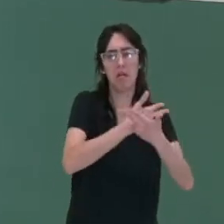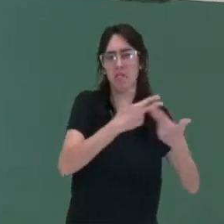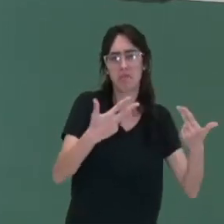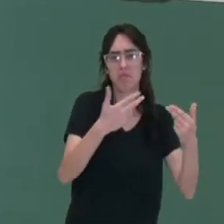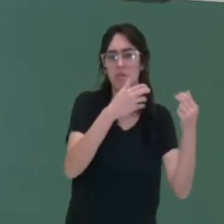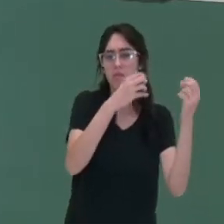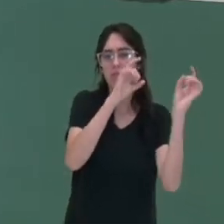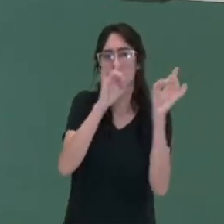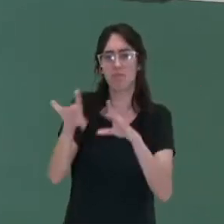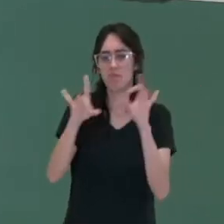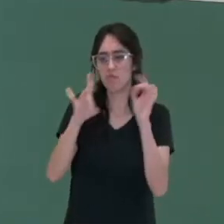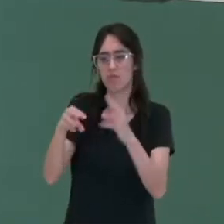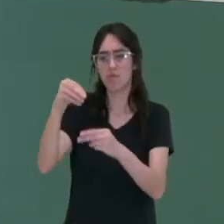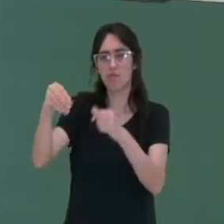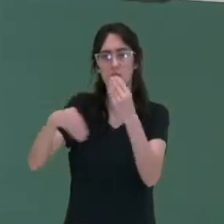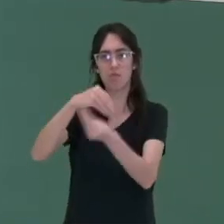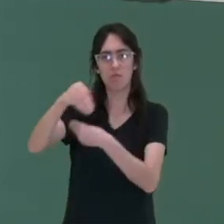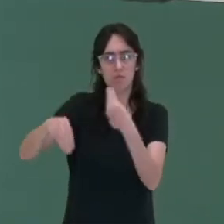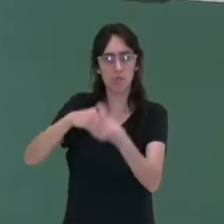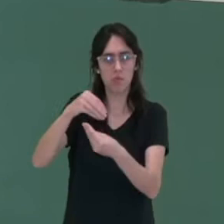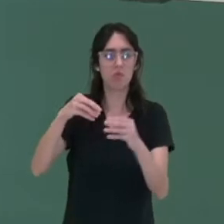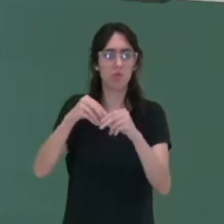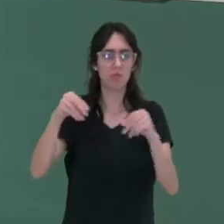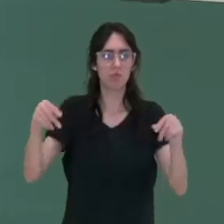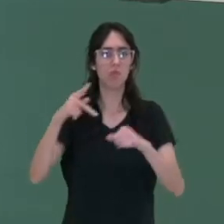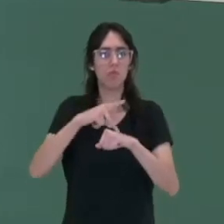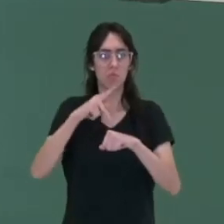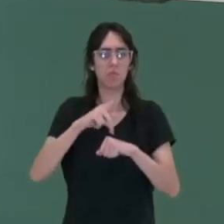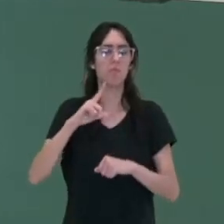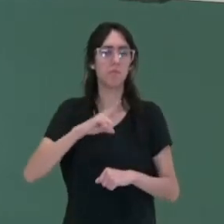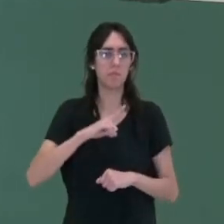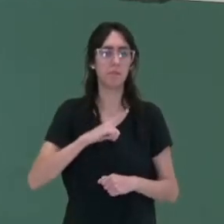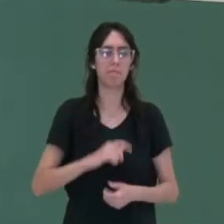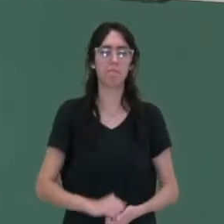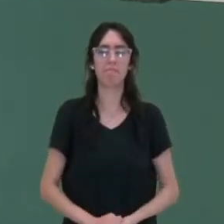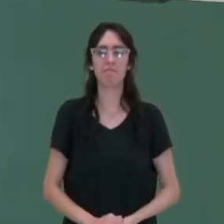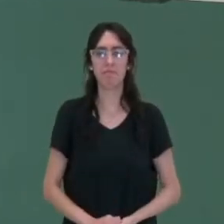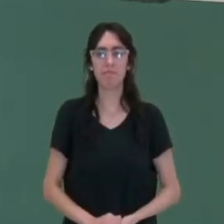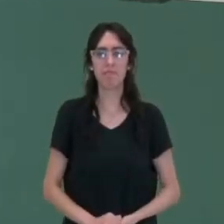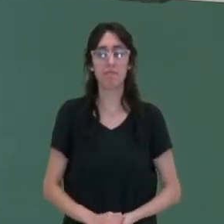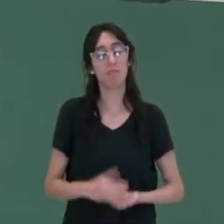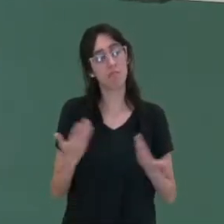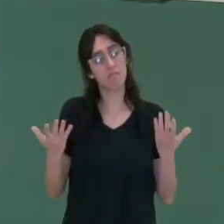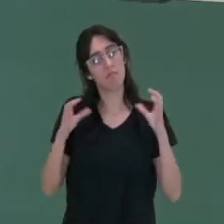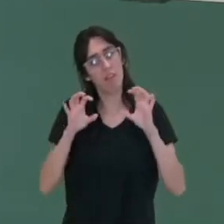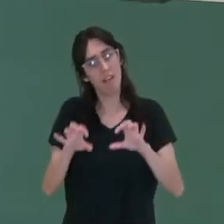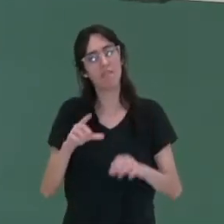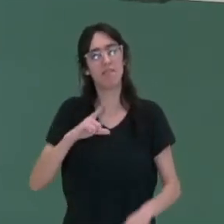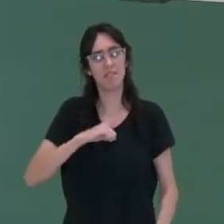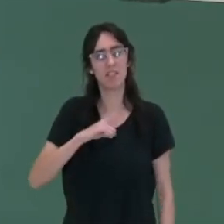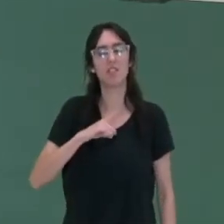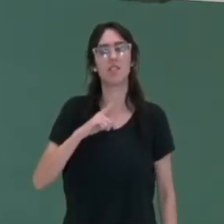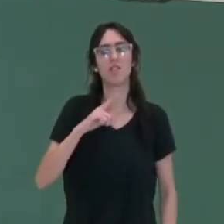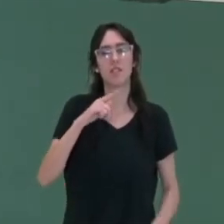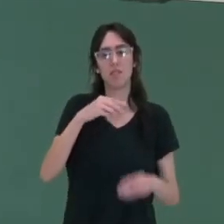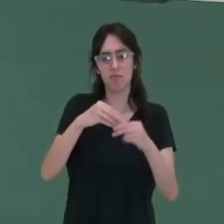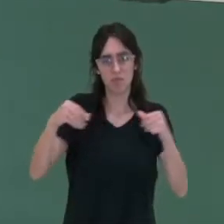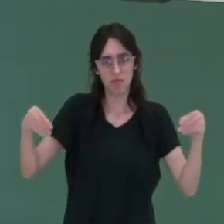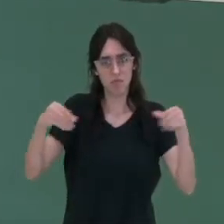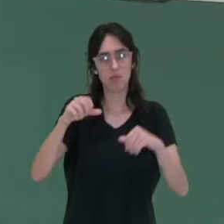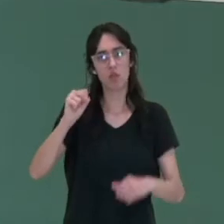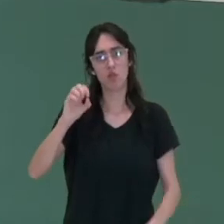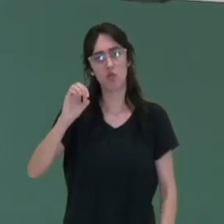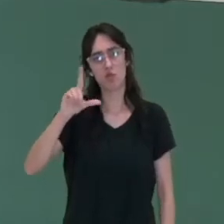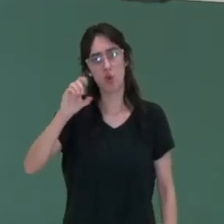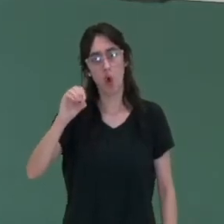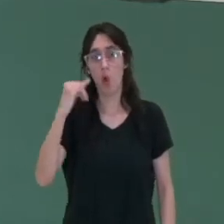presença de material rochoso extremamente fragmentado e decomposto. E é assim que nós temos os solos. E os solos são de fundamental